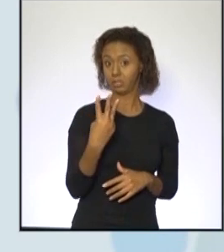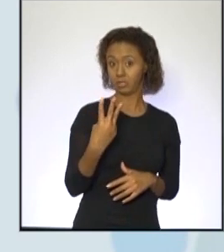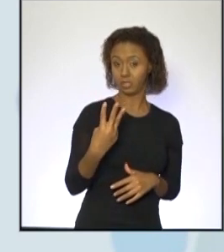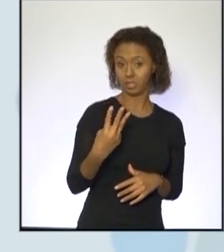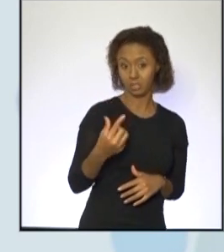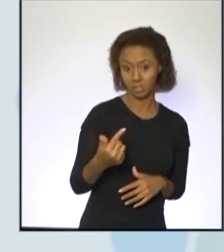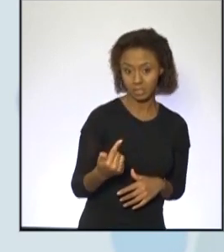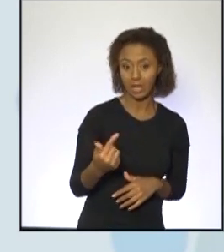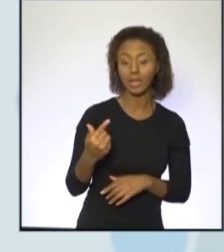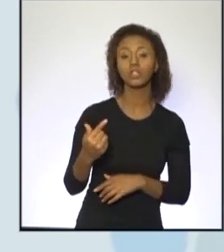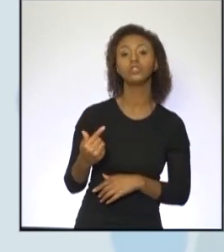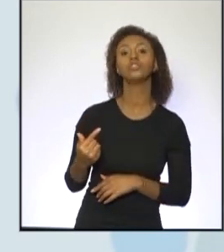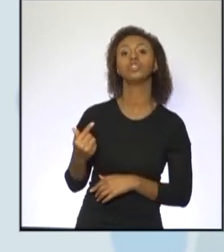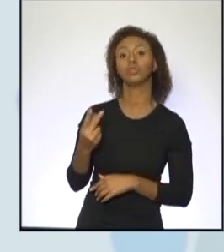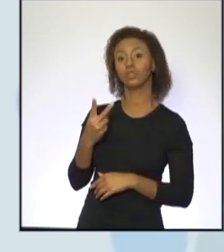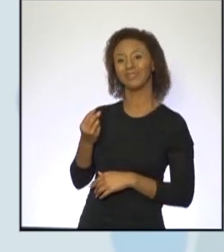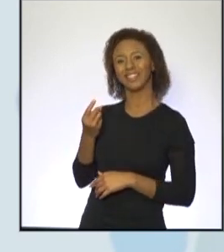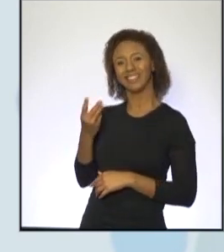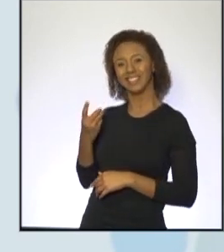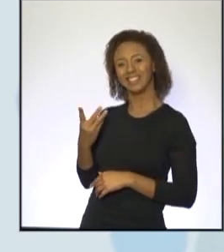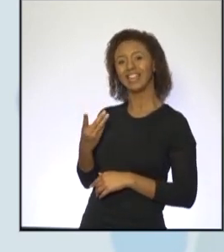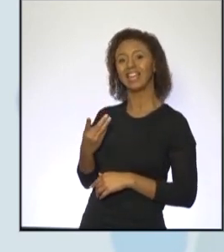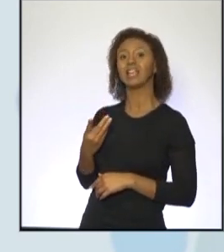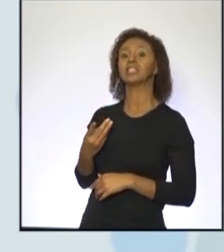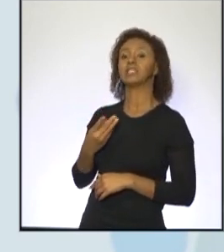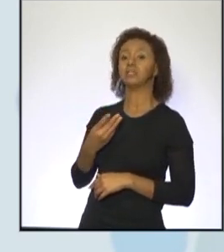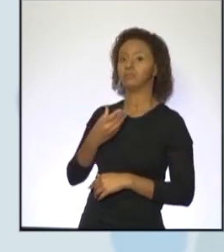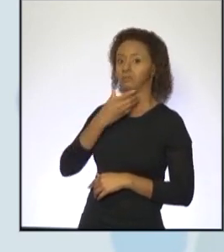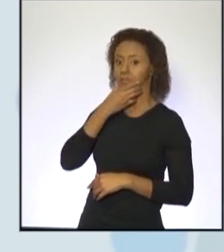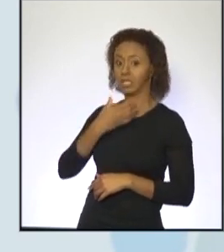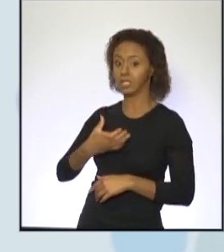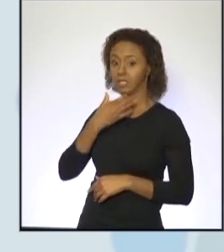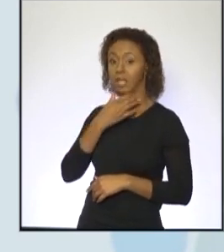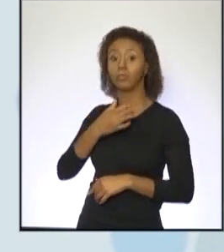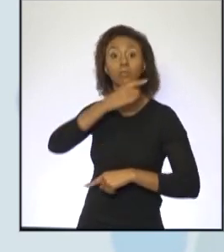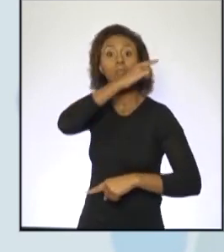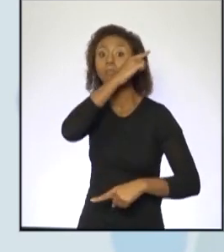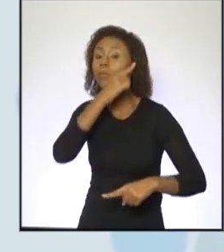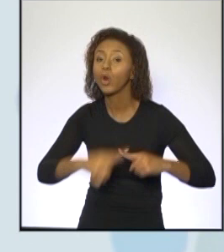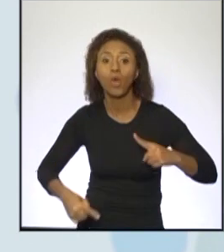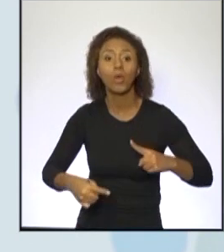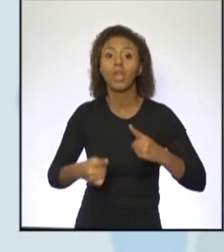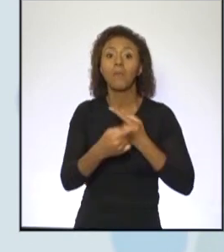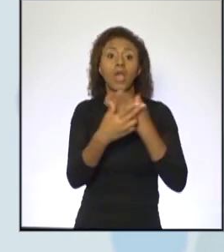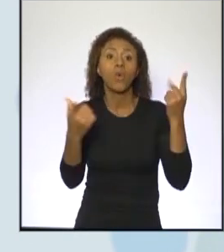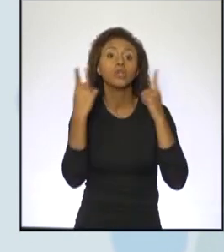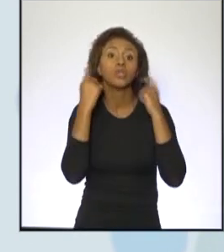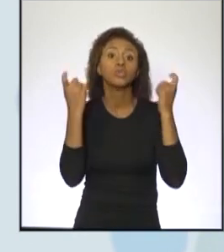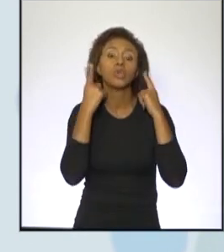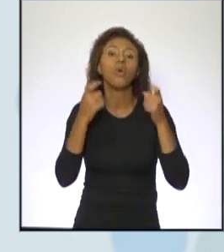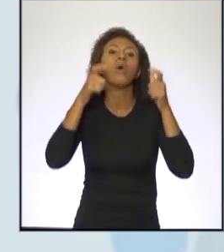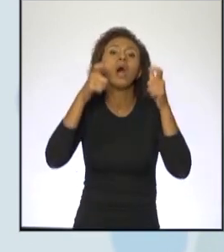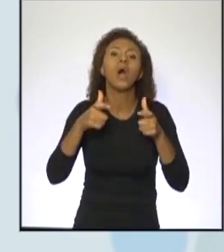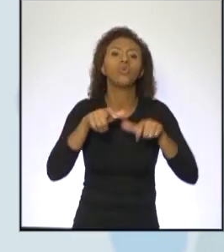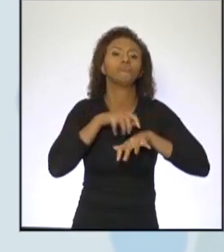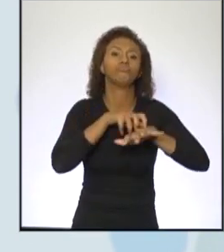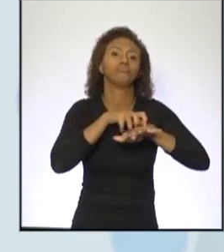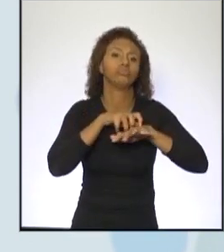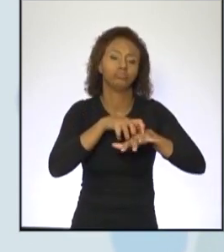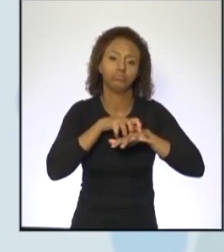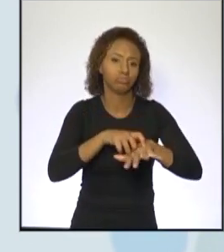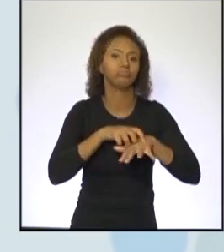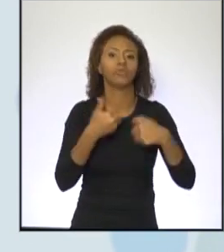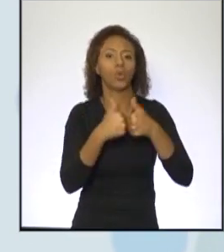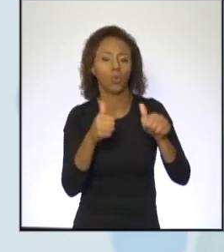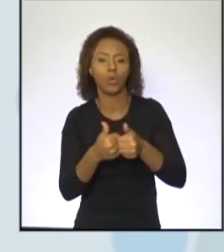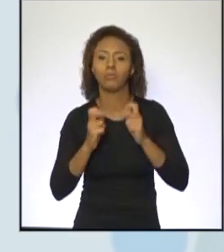15.937, de dezembro de 2013, proíbe a utilização de aparelhos sonoros em transportes coletivos. Esses aparelhos só podem